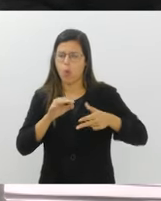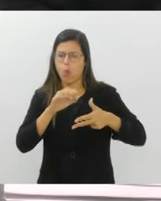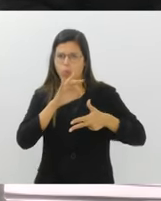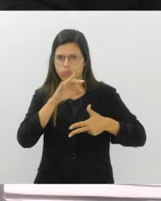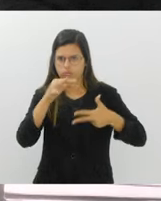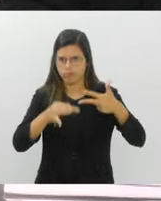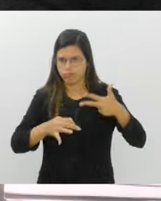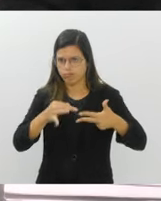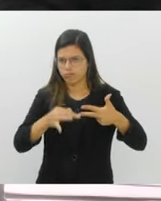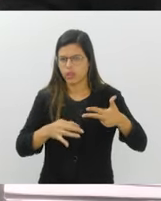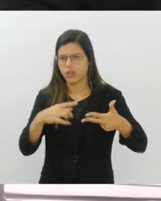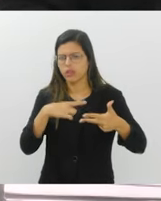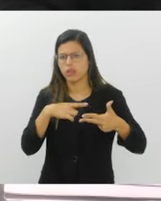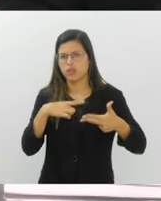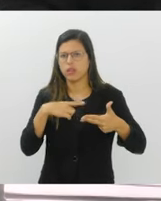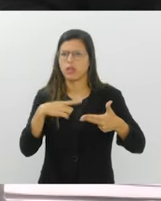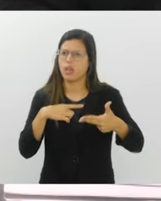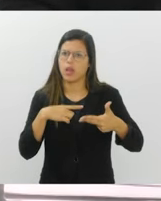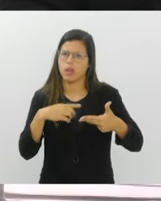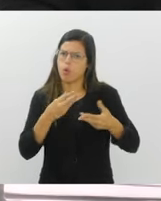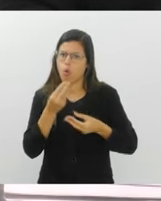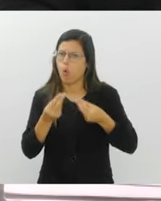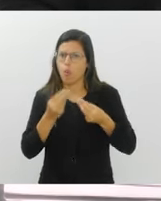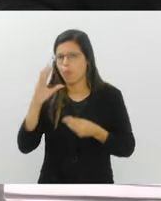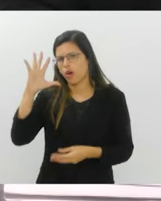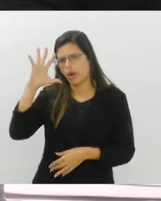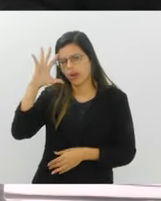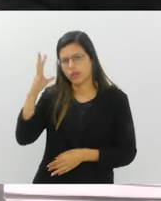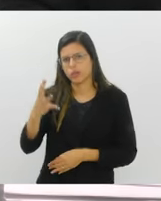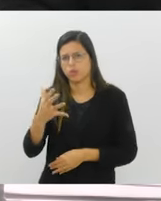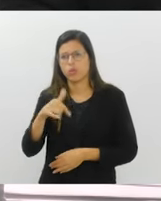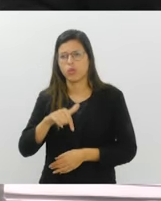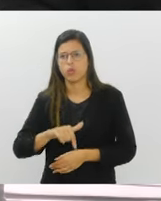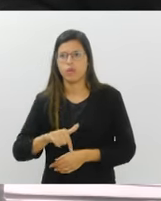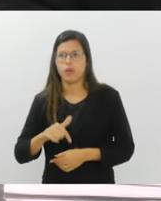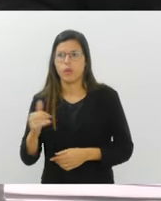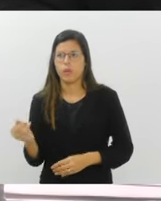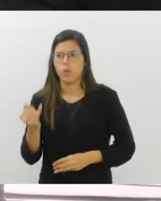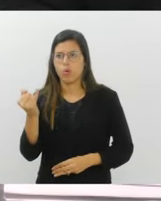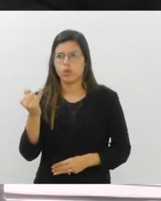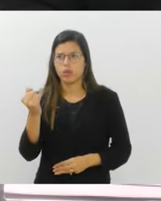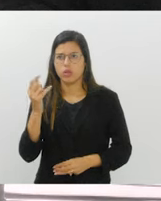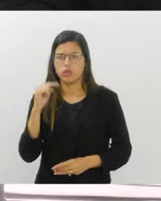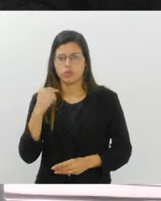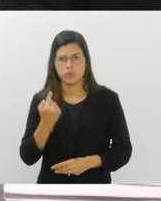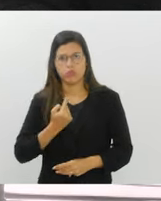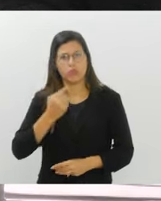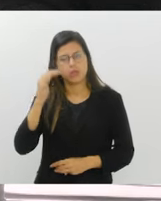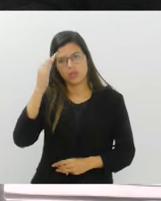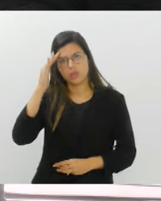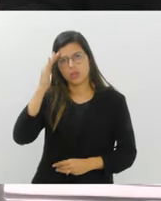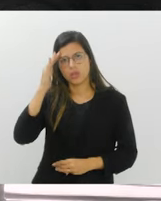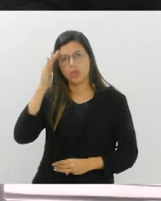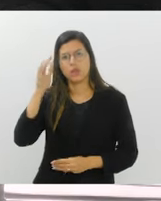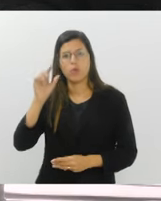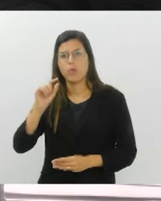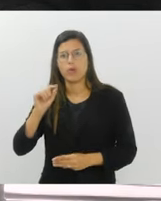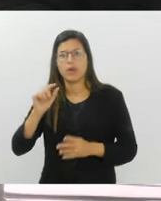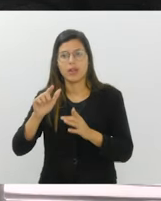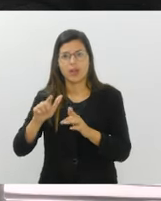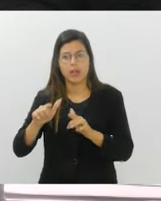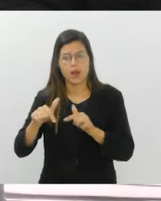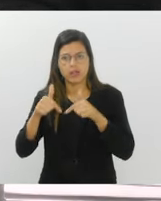seus caminhos e as suas formas de tratar a questão. Então, é importante que não só a gente se entenda no sentido do que é o caminho do possível,